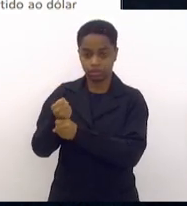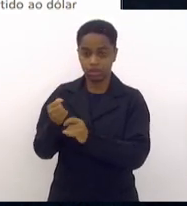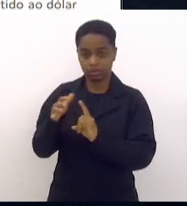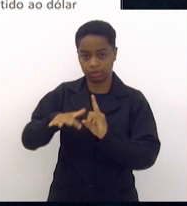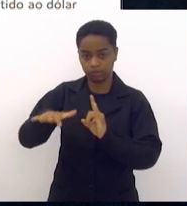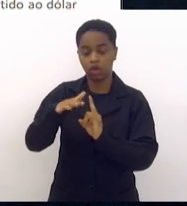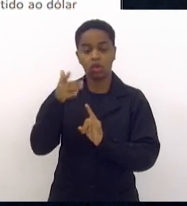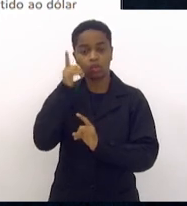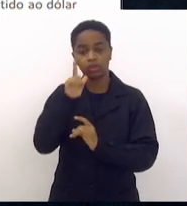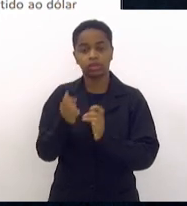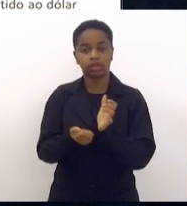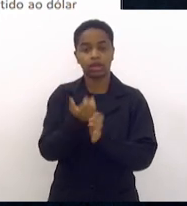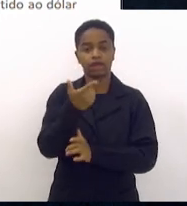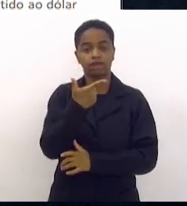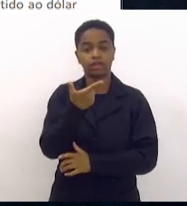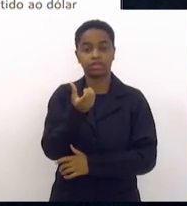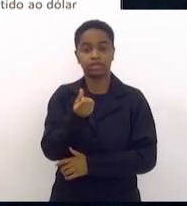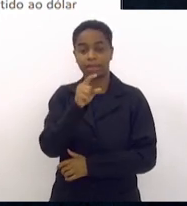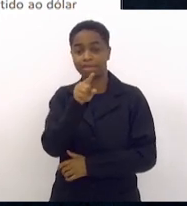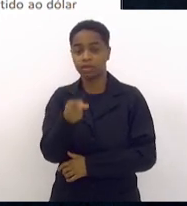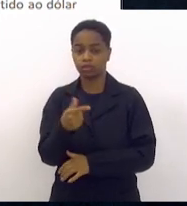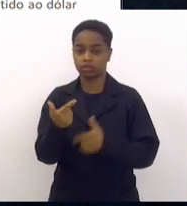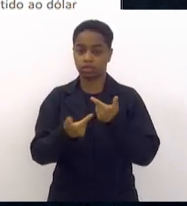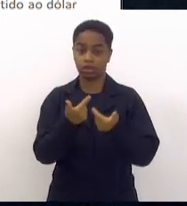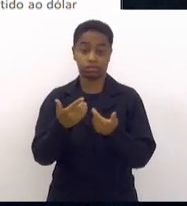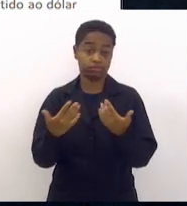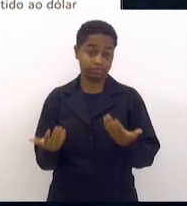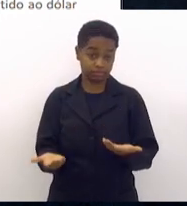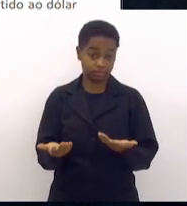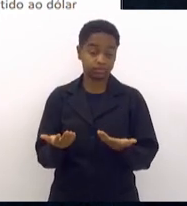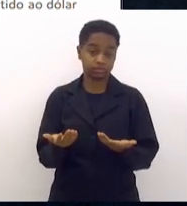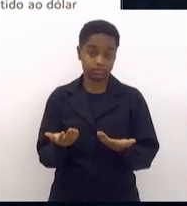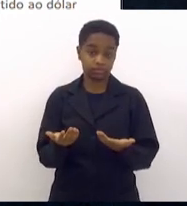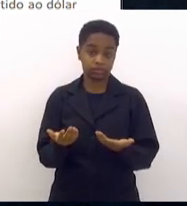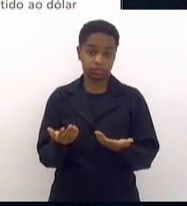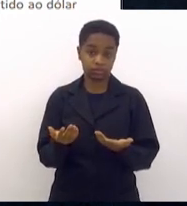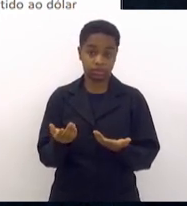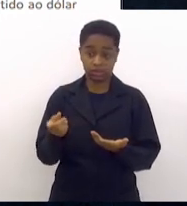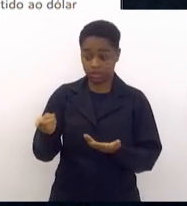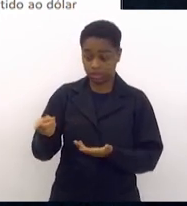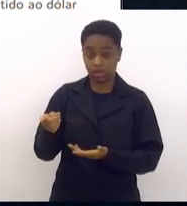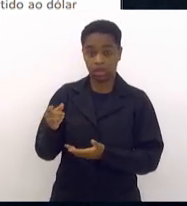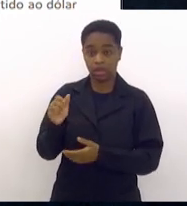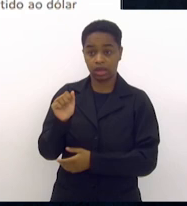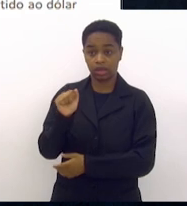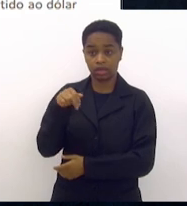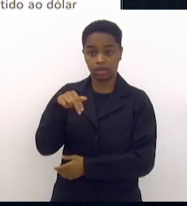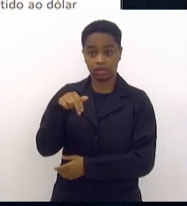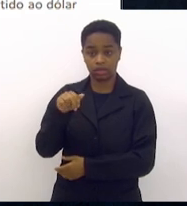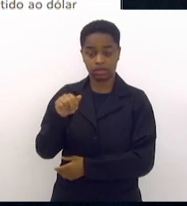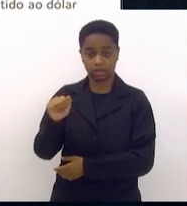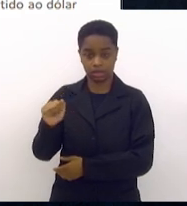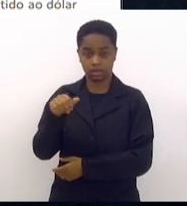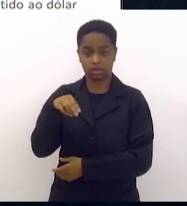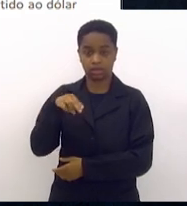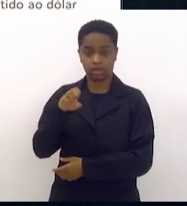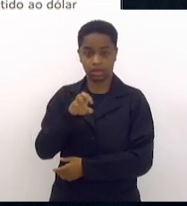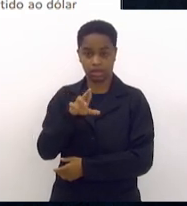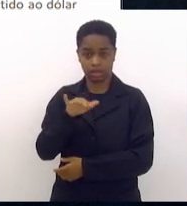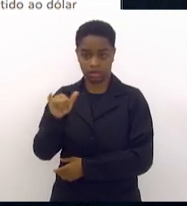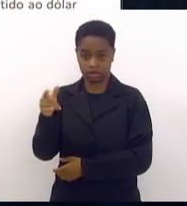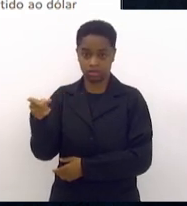cálculo que ela fez então por exemplo o custo dessa unidade aqui da An Neri que é só um exemplo é uma que tá lá